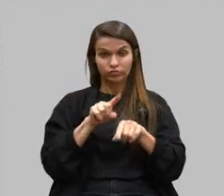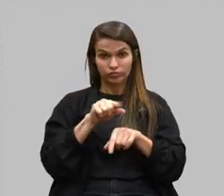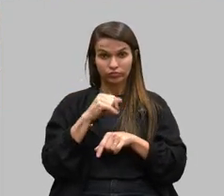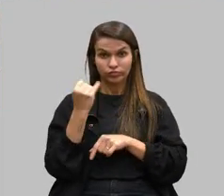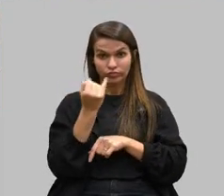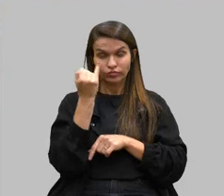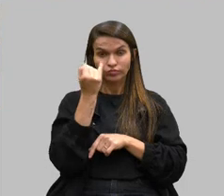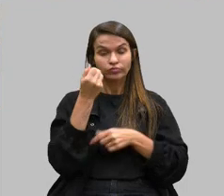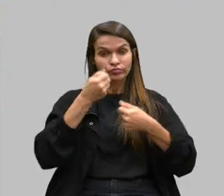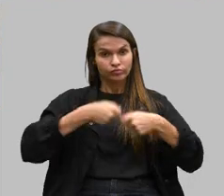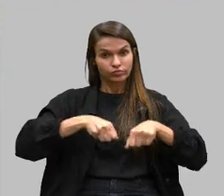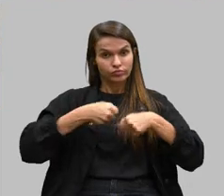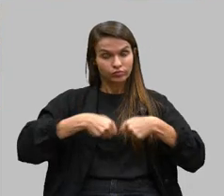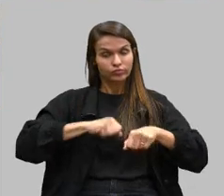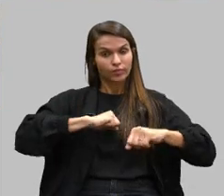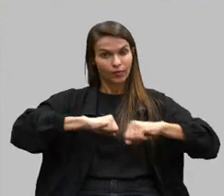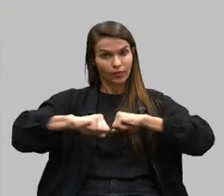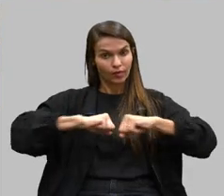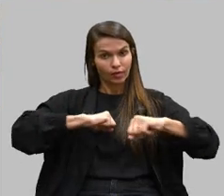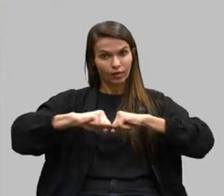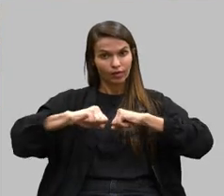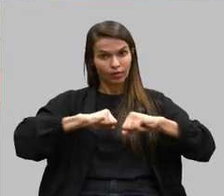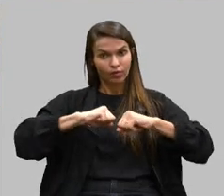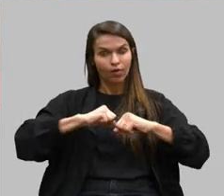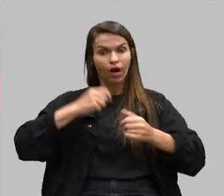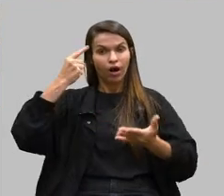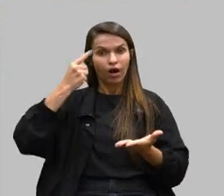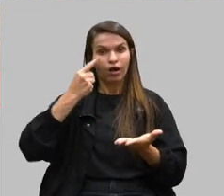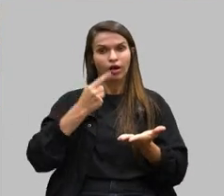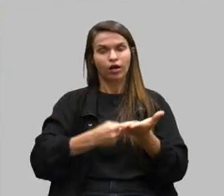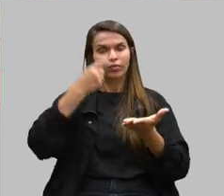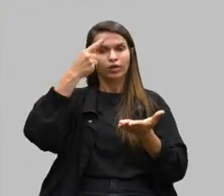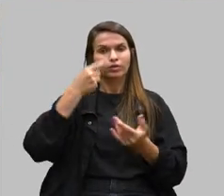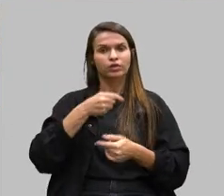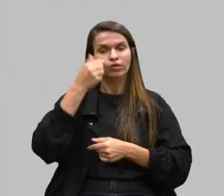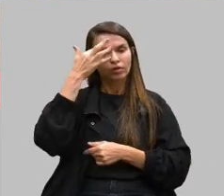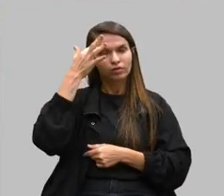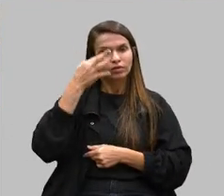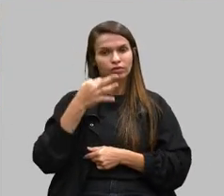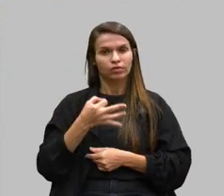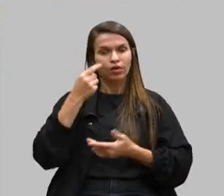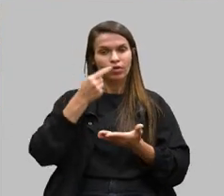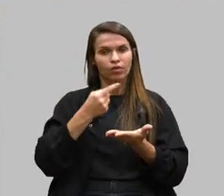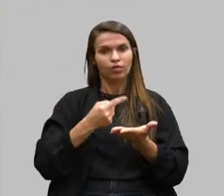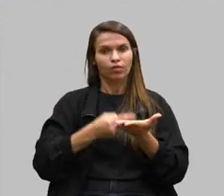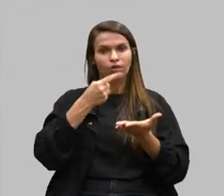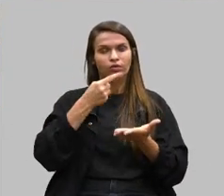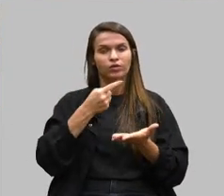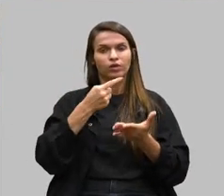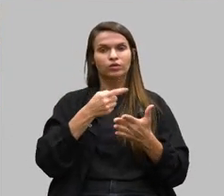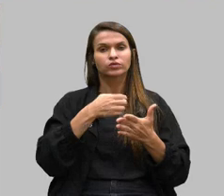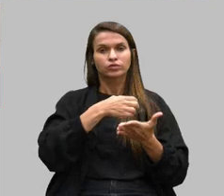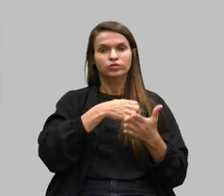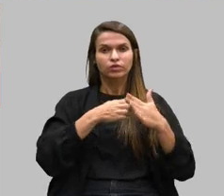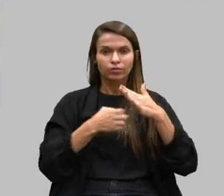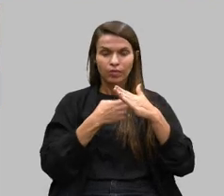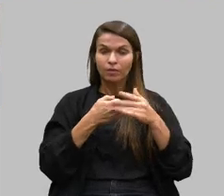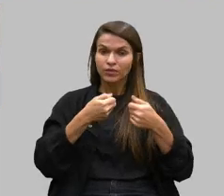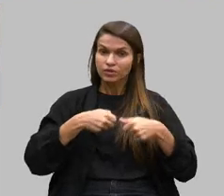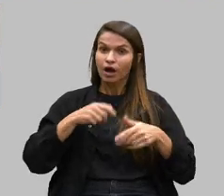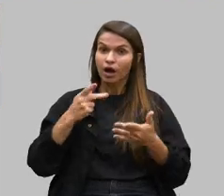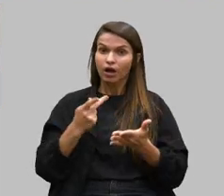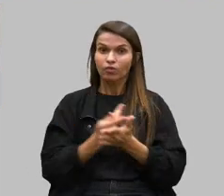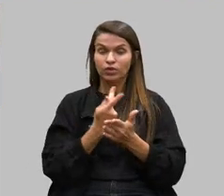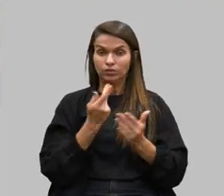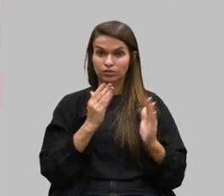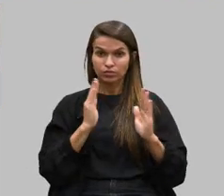e necessário esse debate a repactuação né esse entendimento sobre a repactuação das concessões ela precisa acontecer nesse